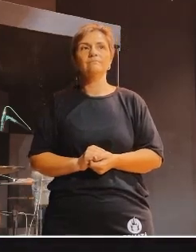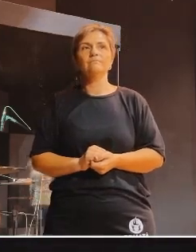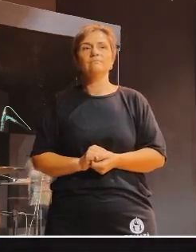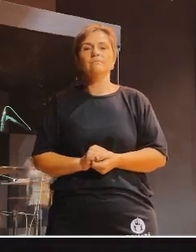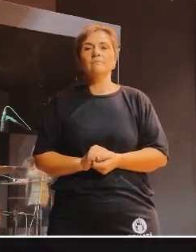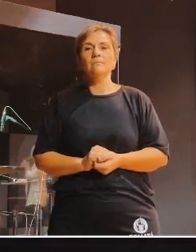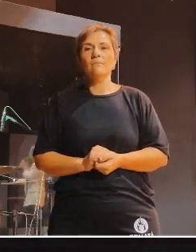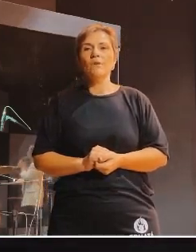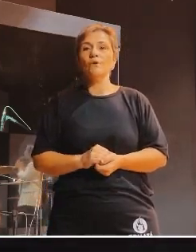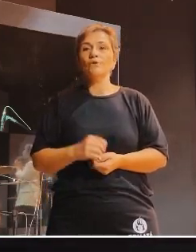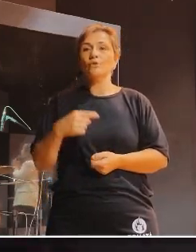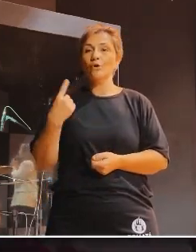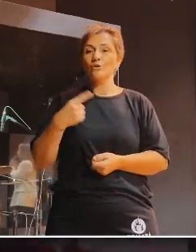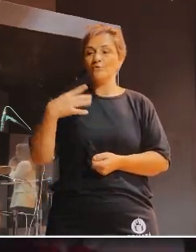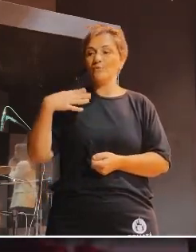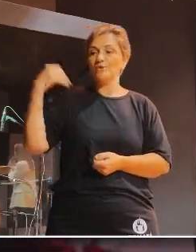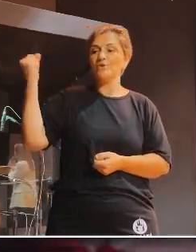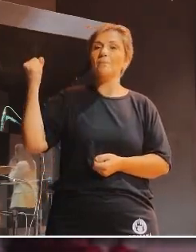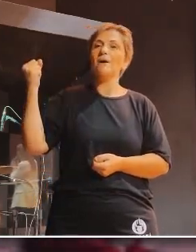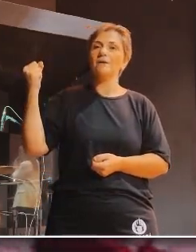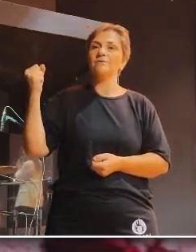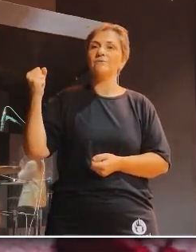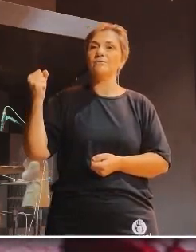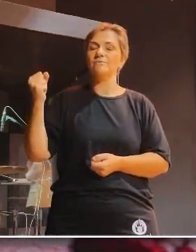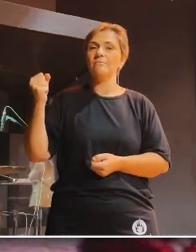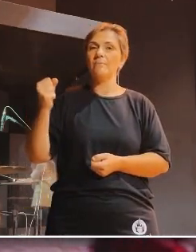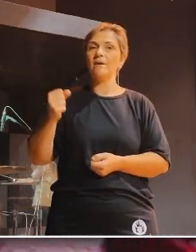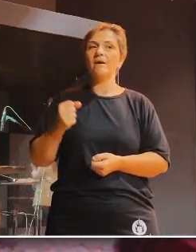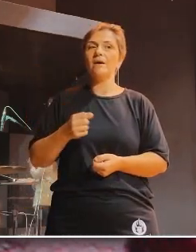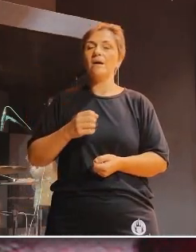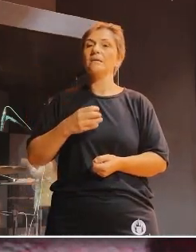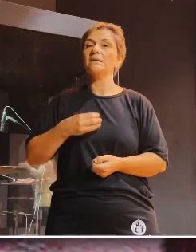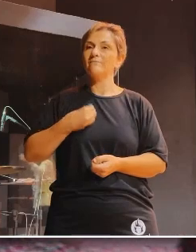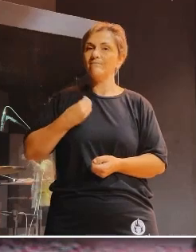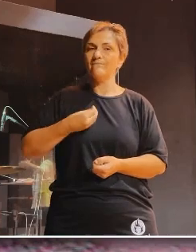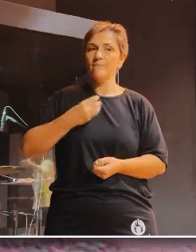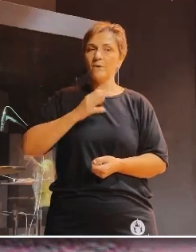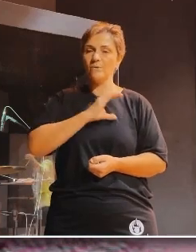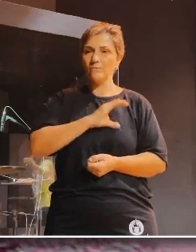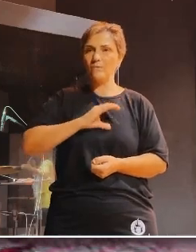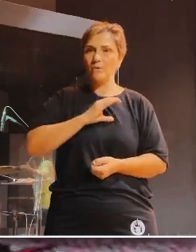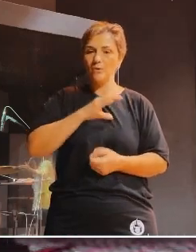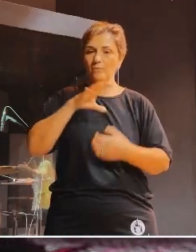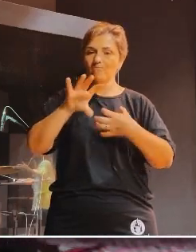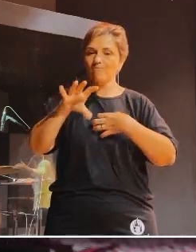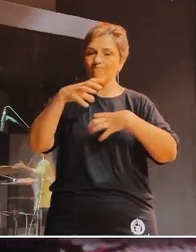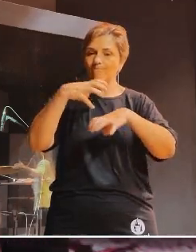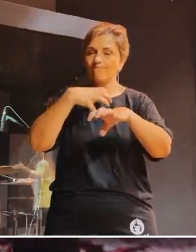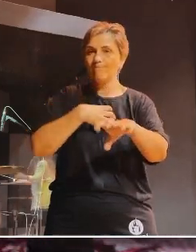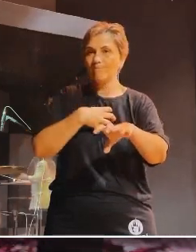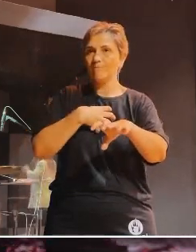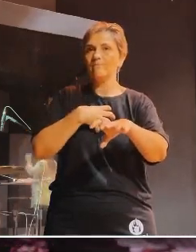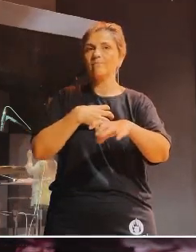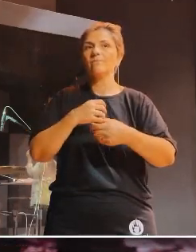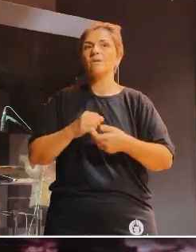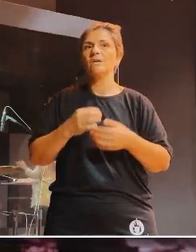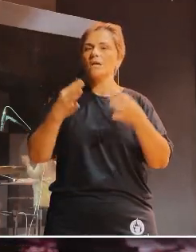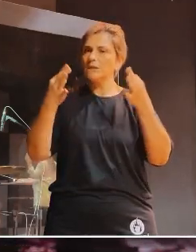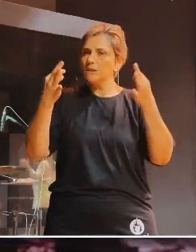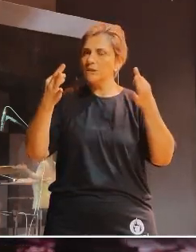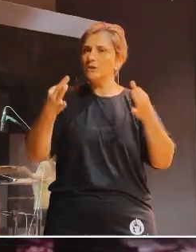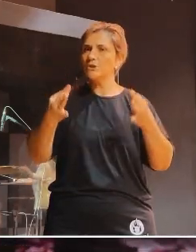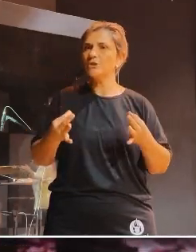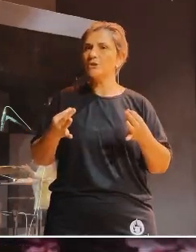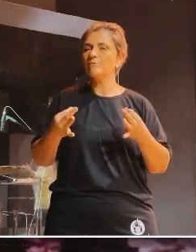Fomos chamados para sermos compassivos, nos colocarmos no lugar do outro, sentirmos a dor